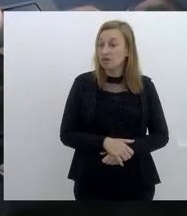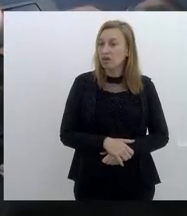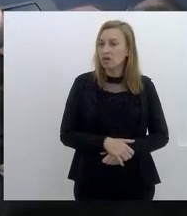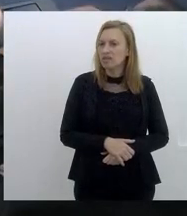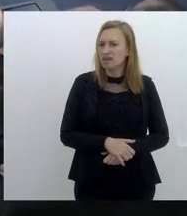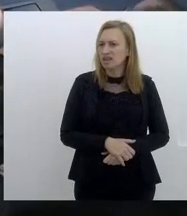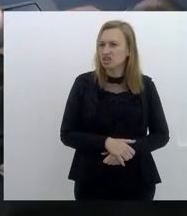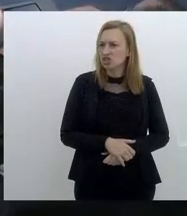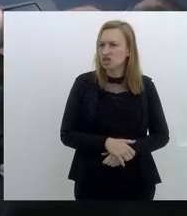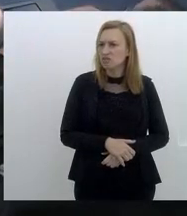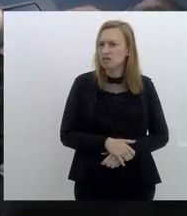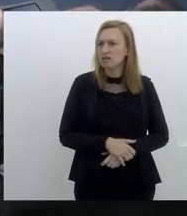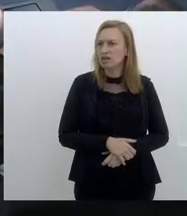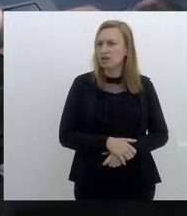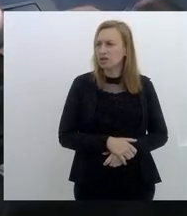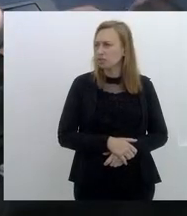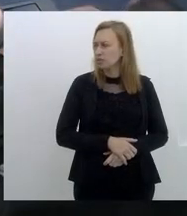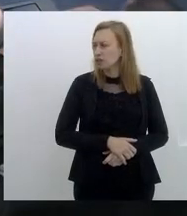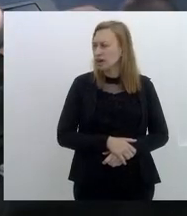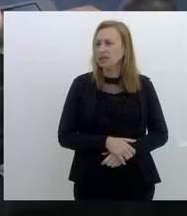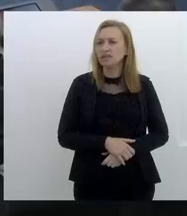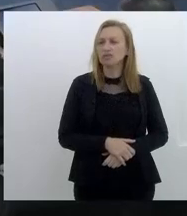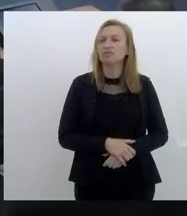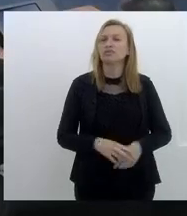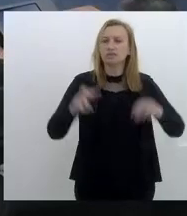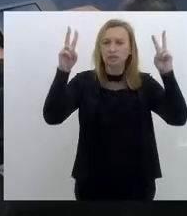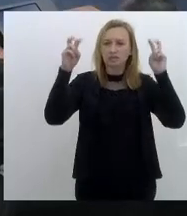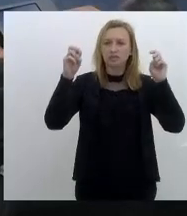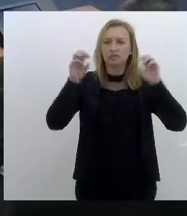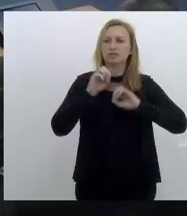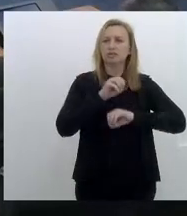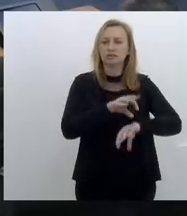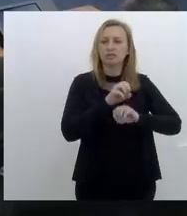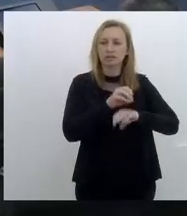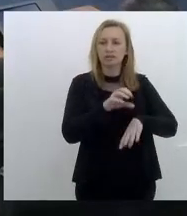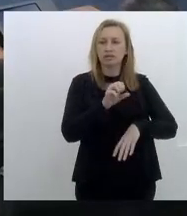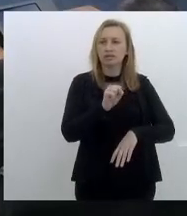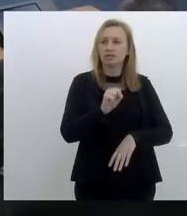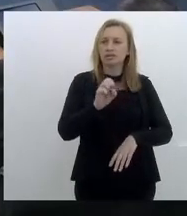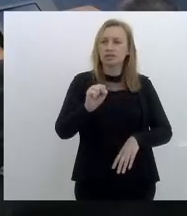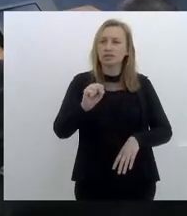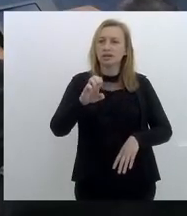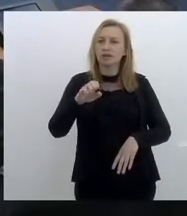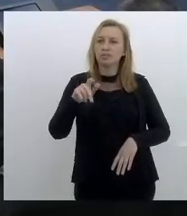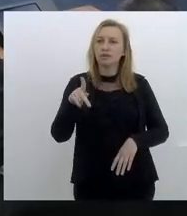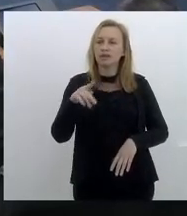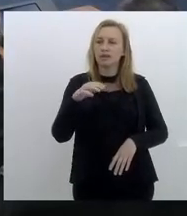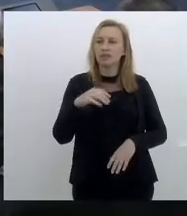tudo e Quiroga da secretaria de assuntos educacionais do CEP